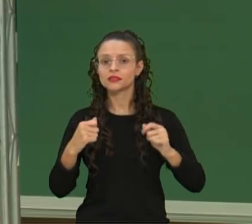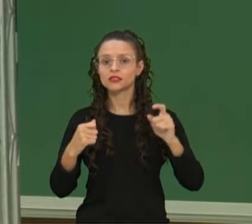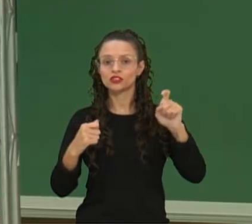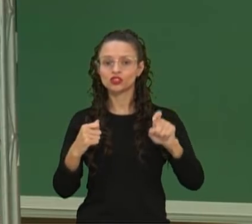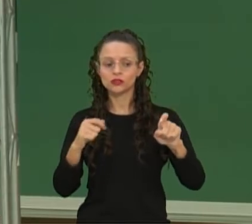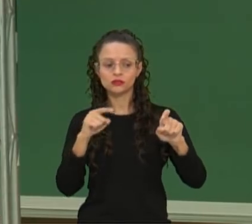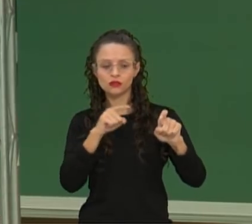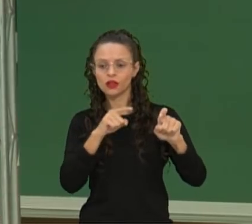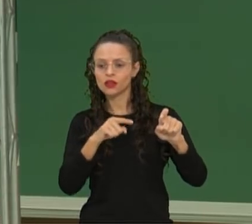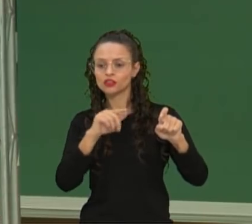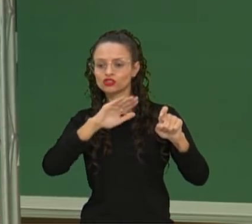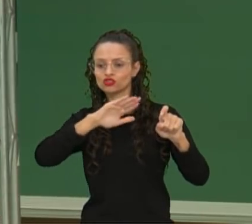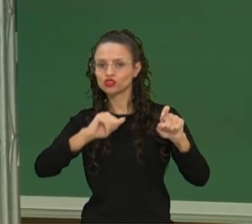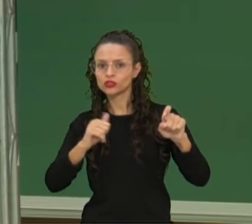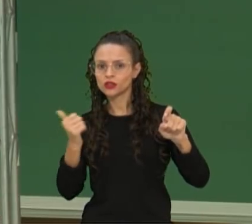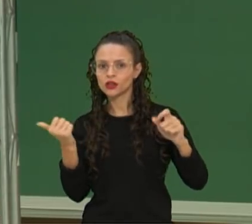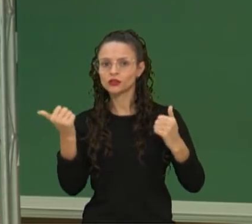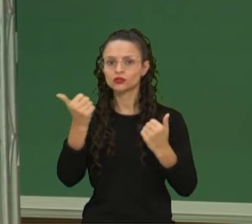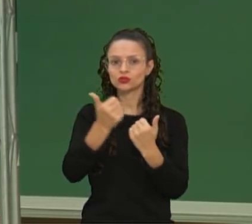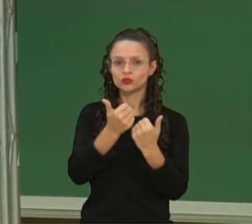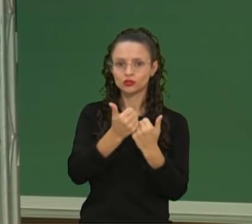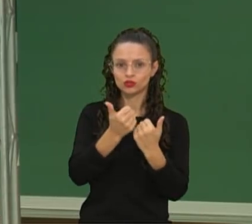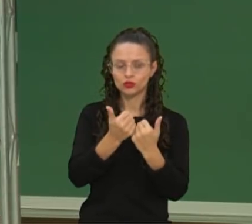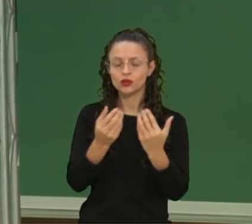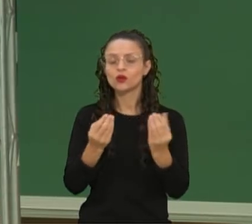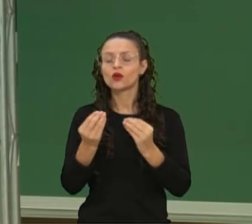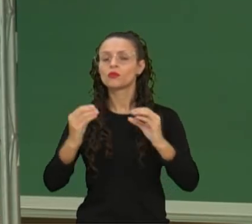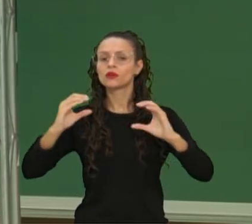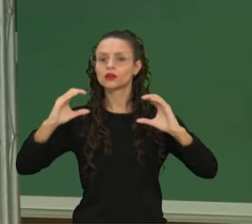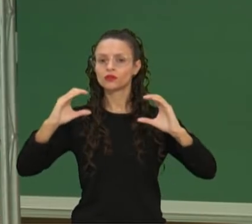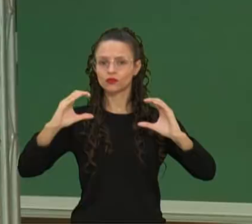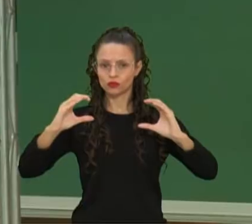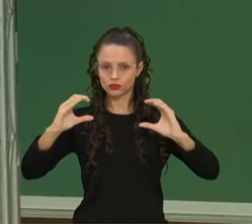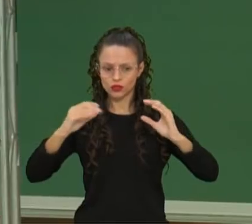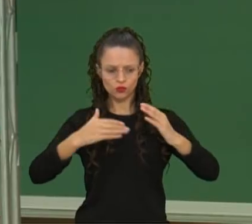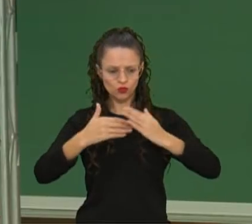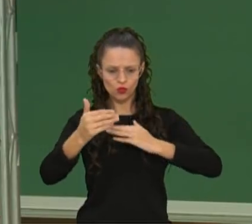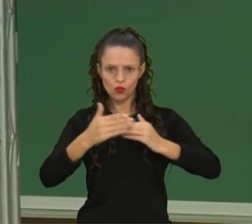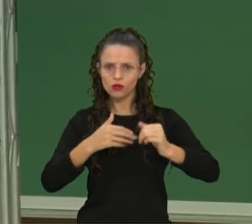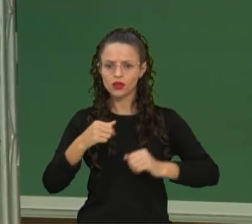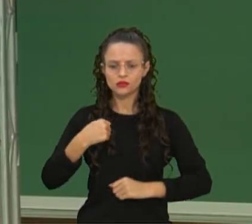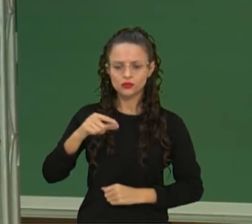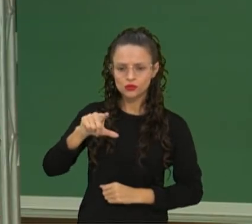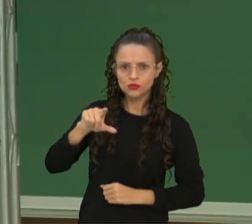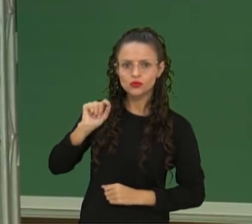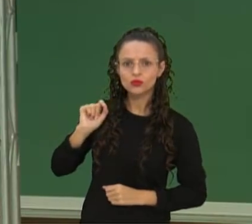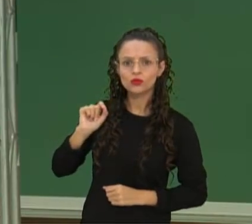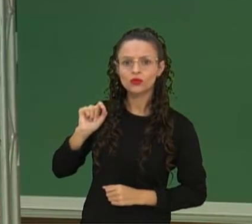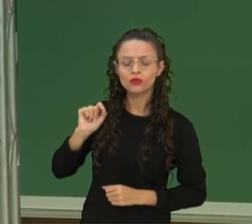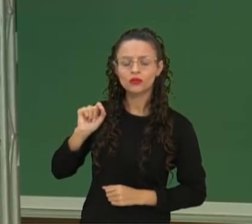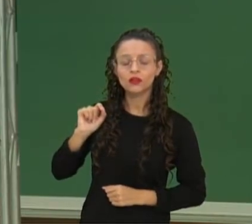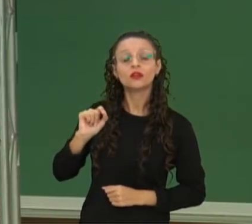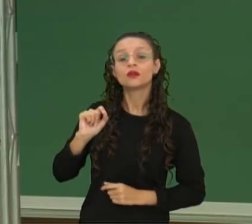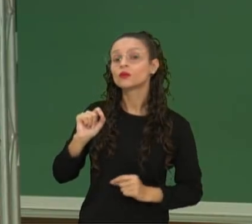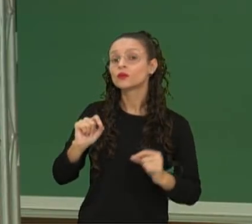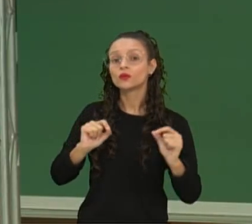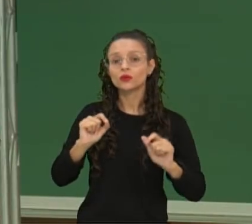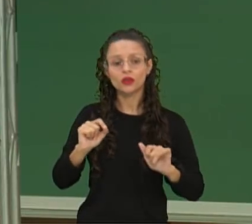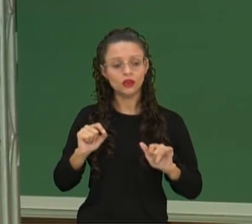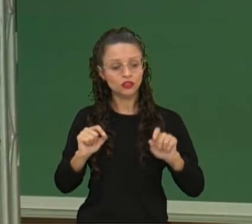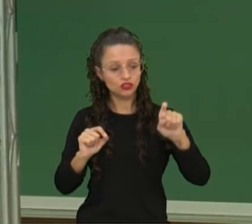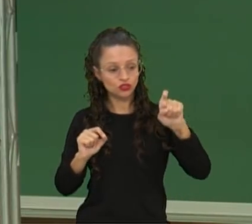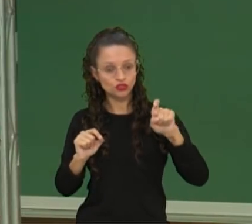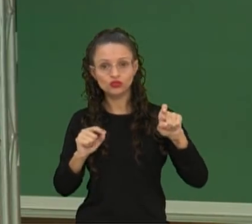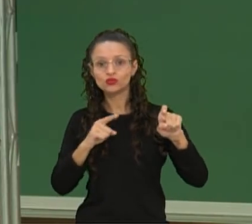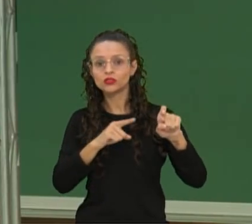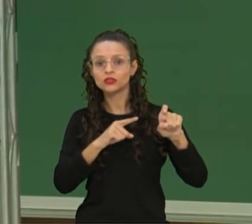de formação, se eu quiser calcular o valor dessa função para qualquer escolha que eu tenha, então basta que eu substitua o